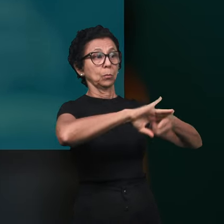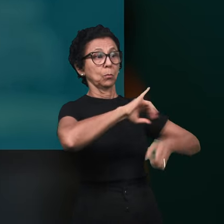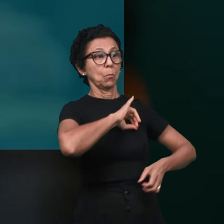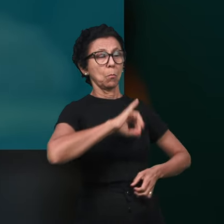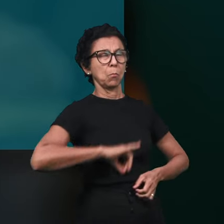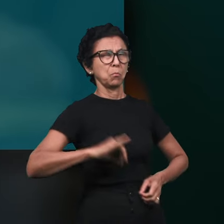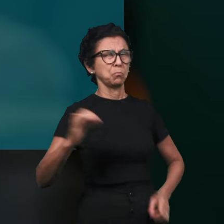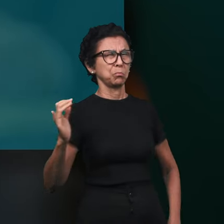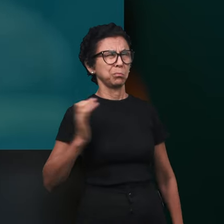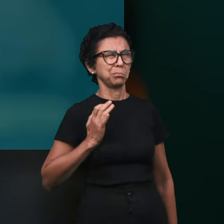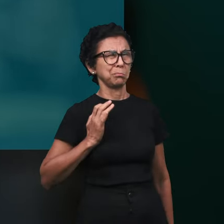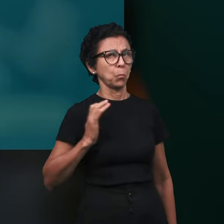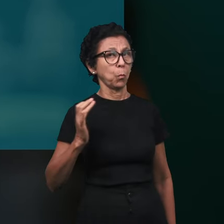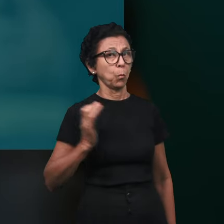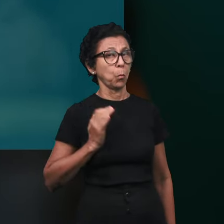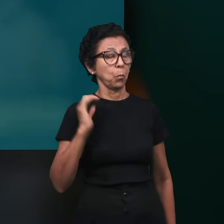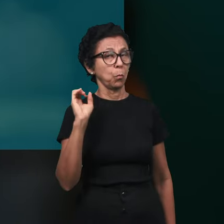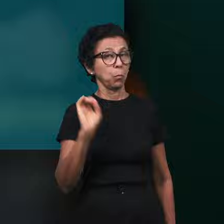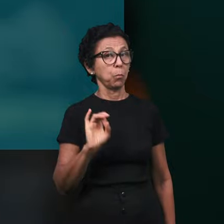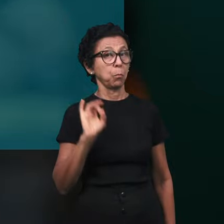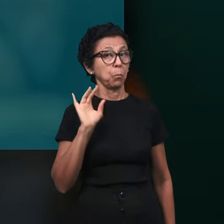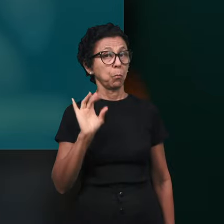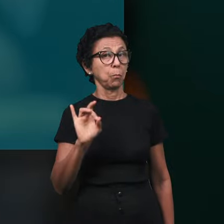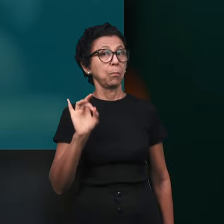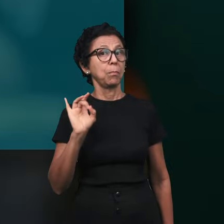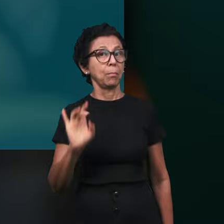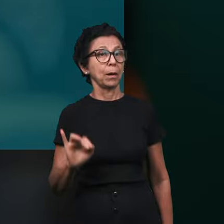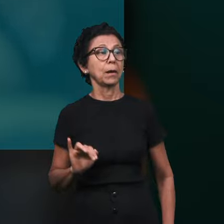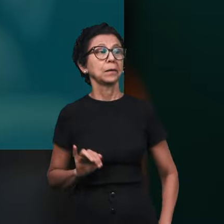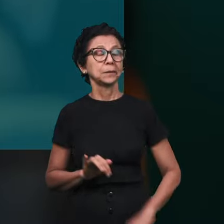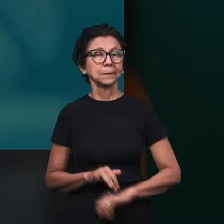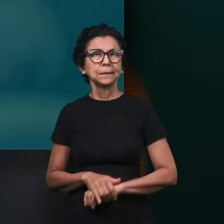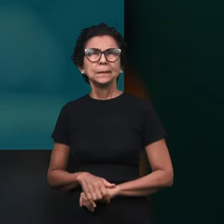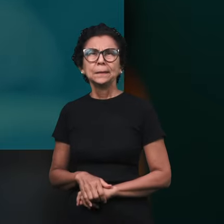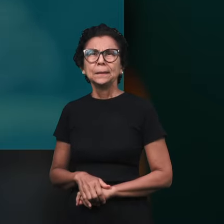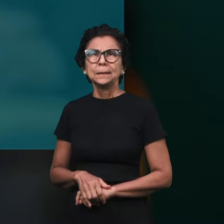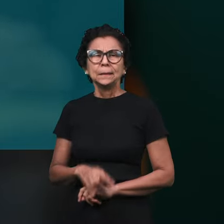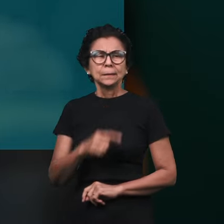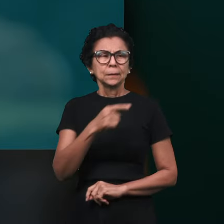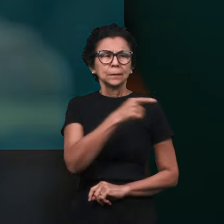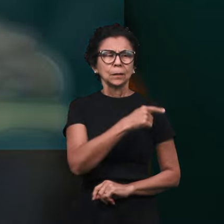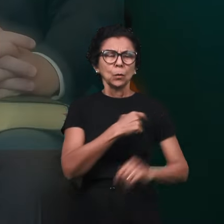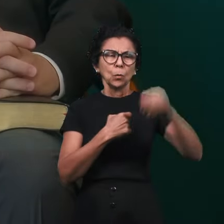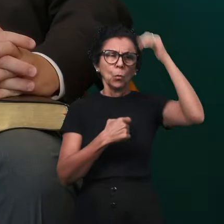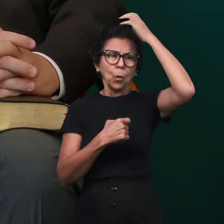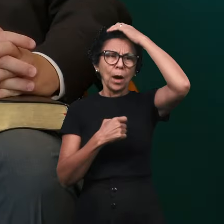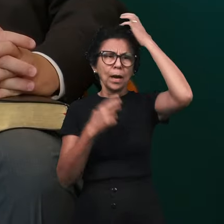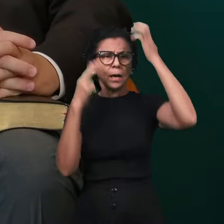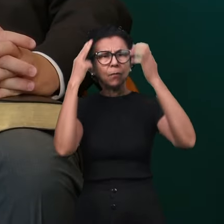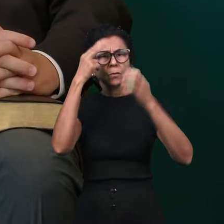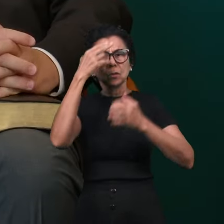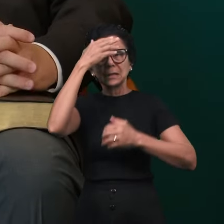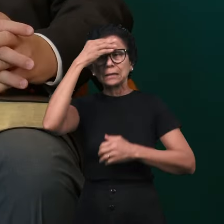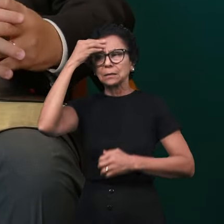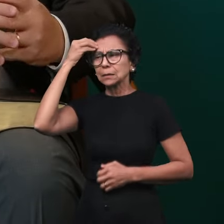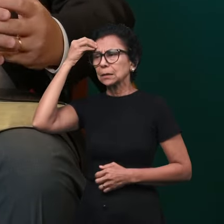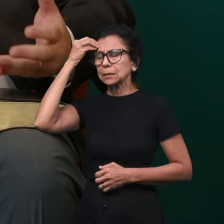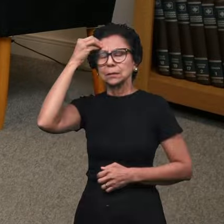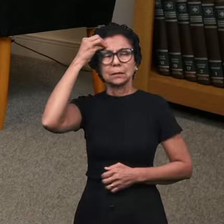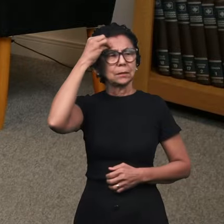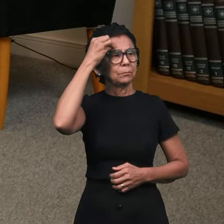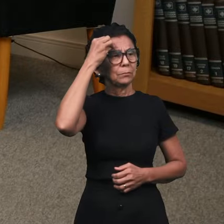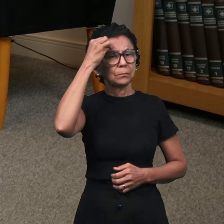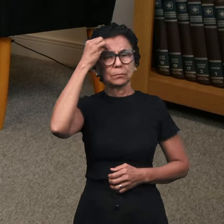Império Babilônico, né, com a sua excelência. Ele teve um sonho, só que ele esqueceu do sonho. O sonho esquecido. É, um